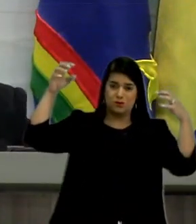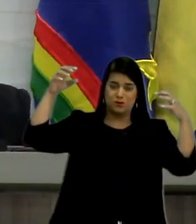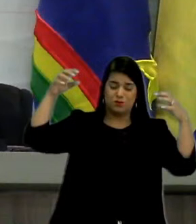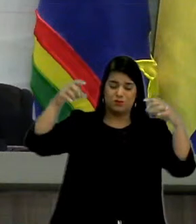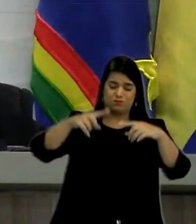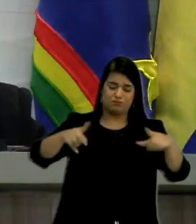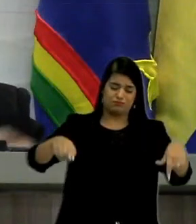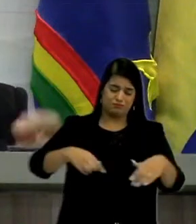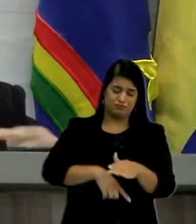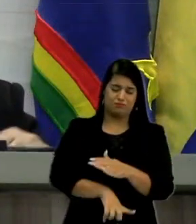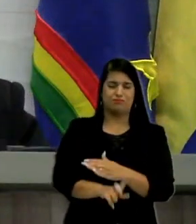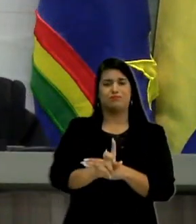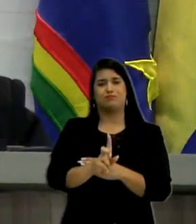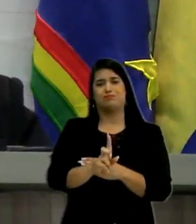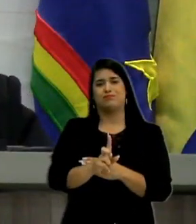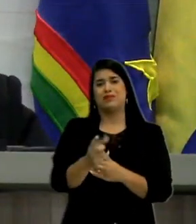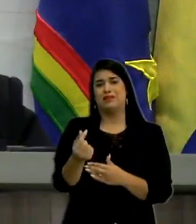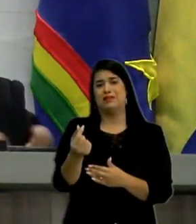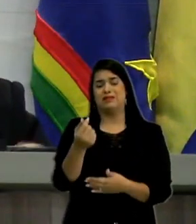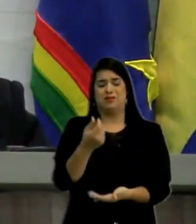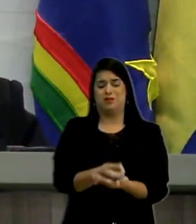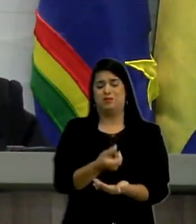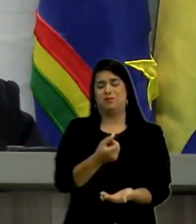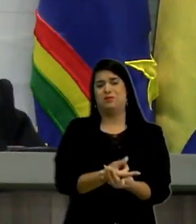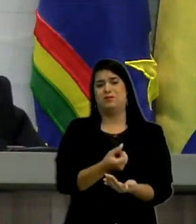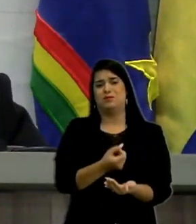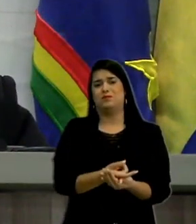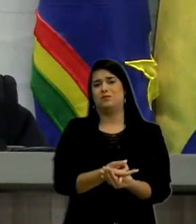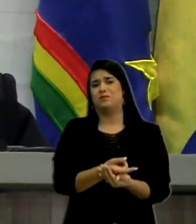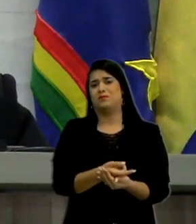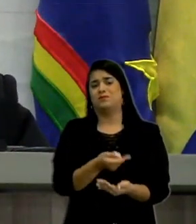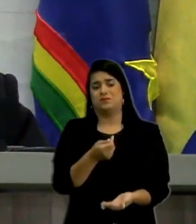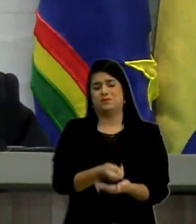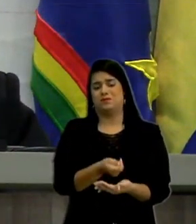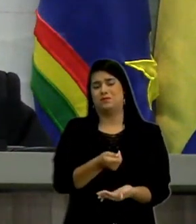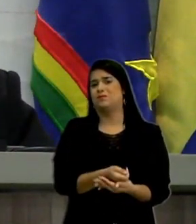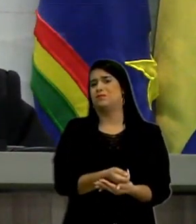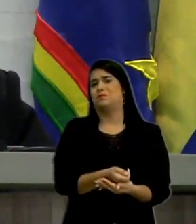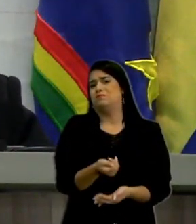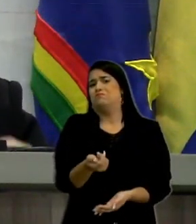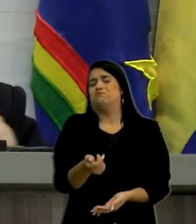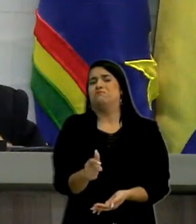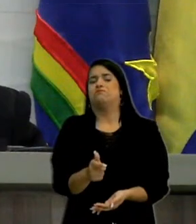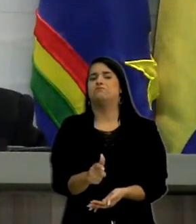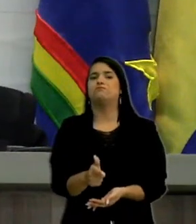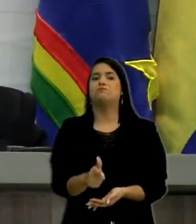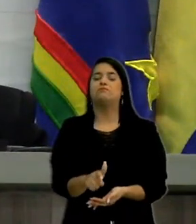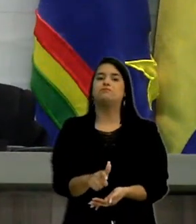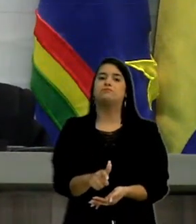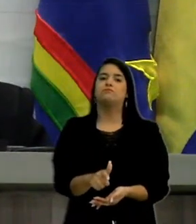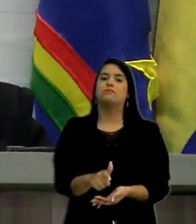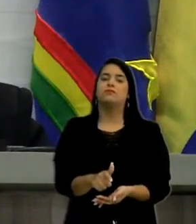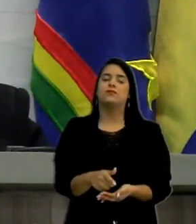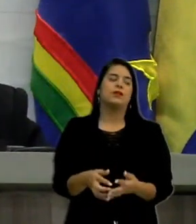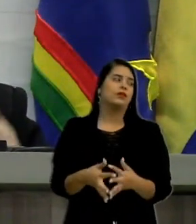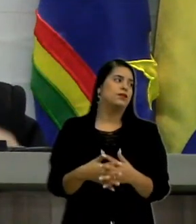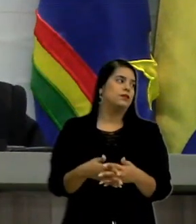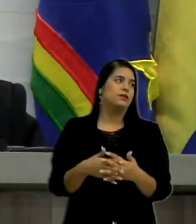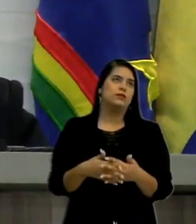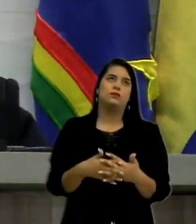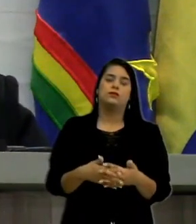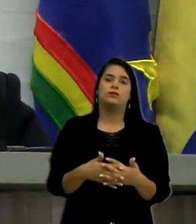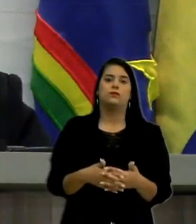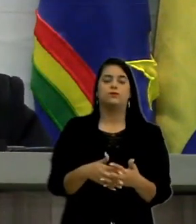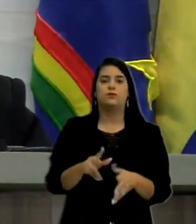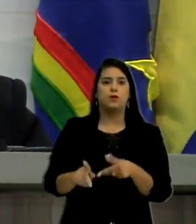sabe a situação. Não tem dinheiro de comprar água, um caminhão de água por R$200 e do poço ainda. E a